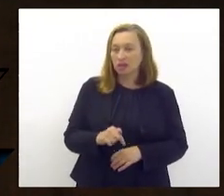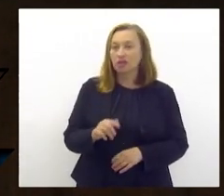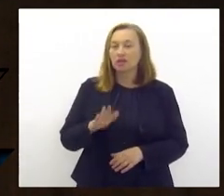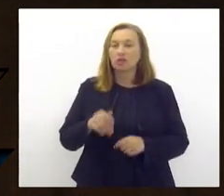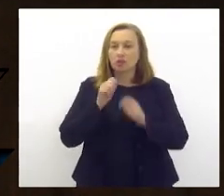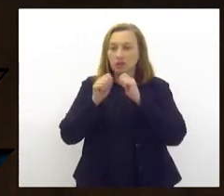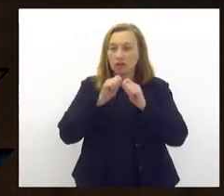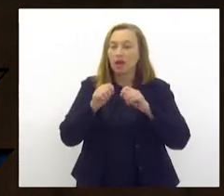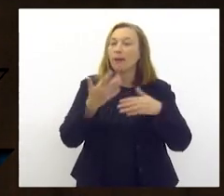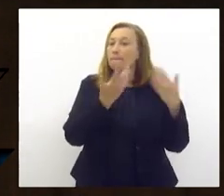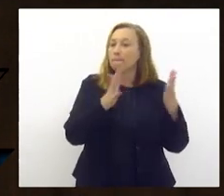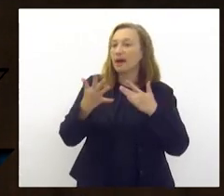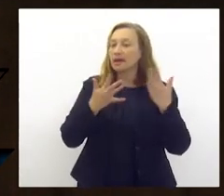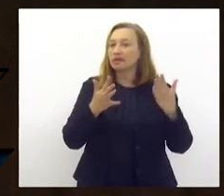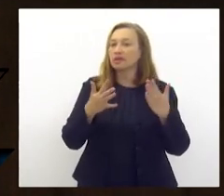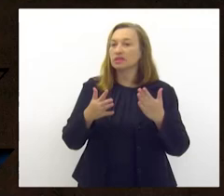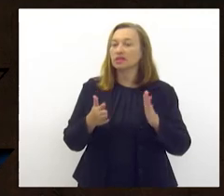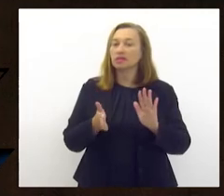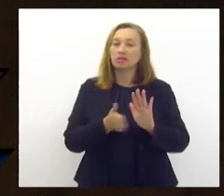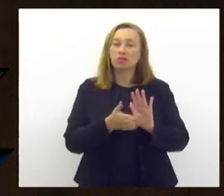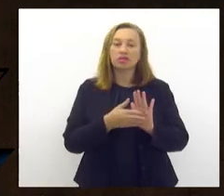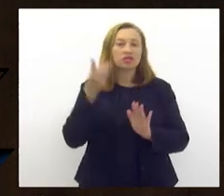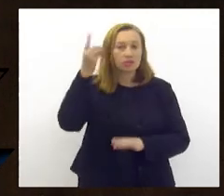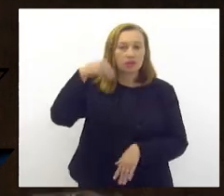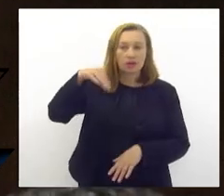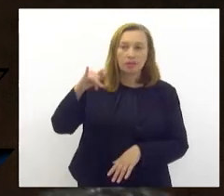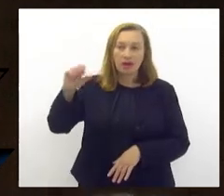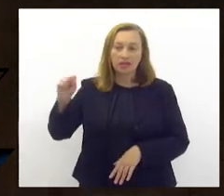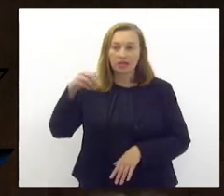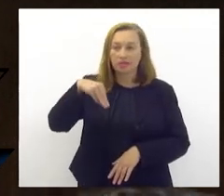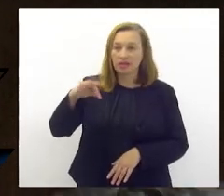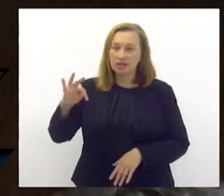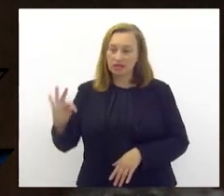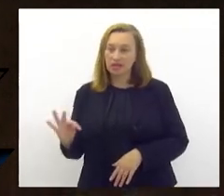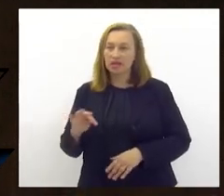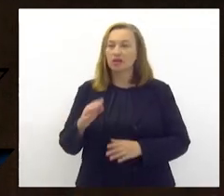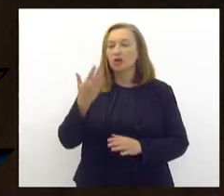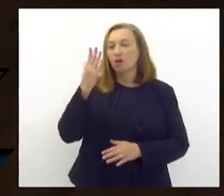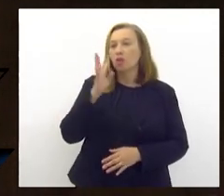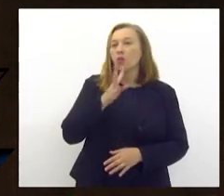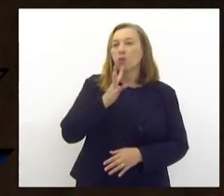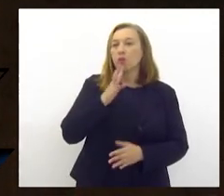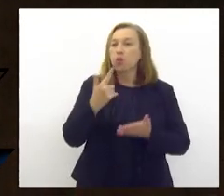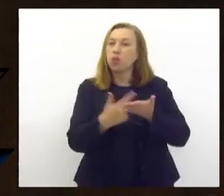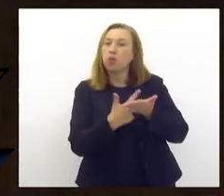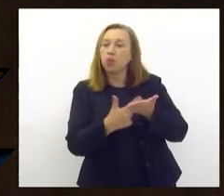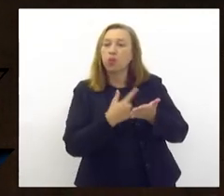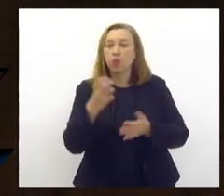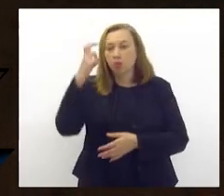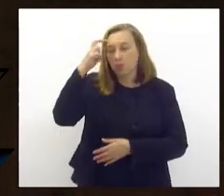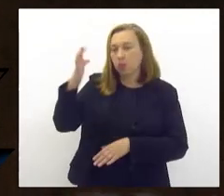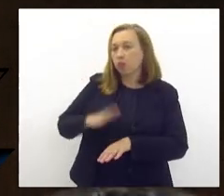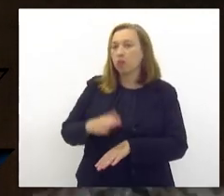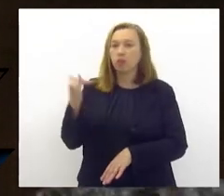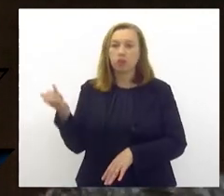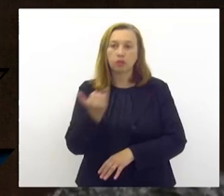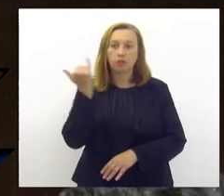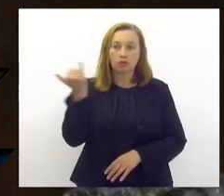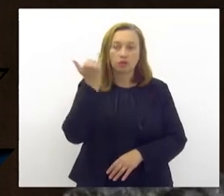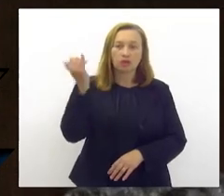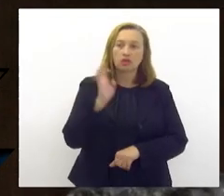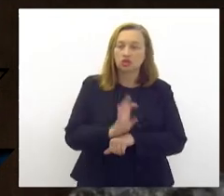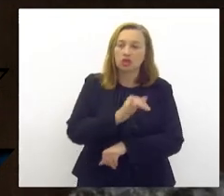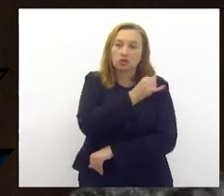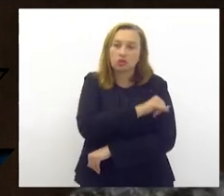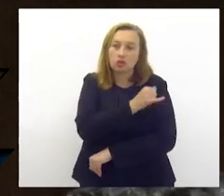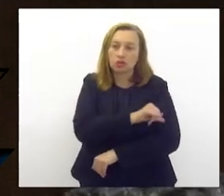entrevista, parabenizar a proposição da deputada Marina do MST, que reconhece a literatura como um dos ativos culturais mais importantes do